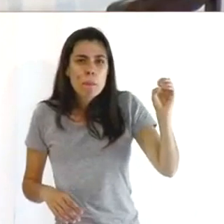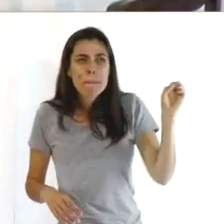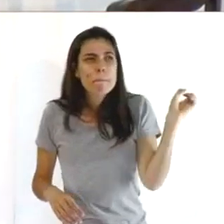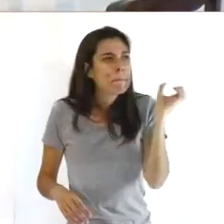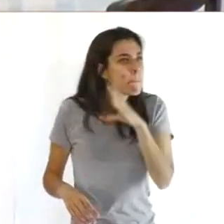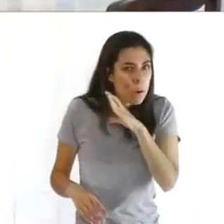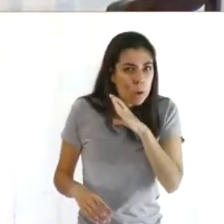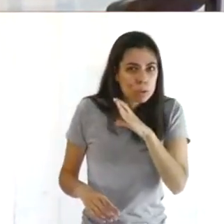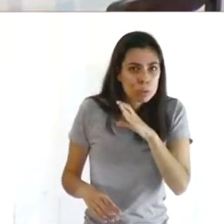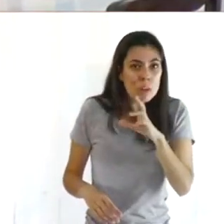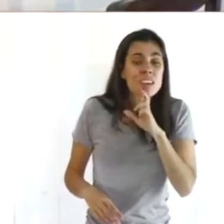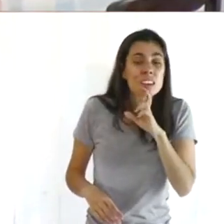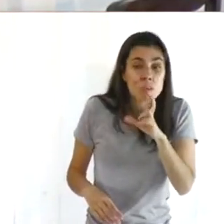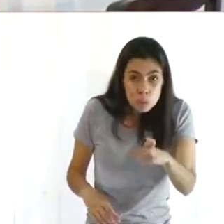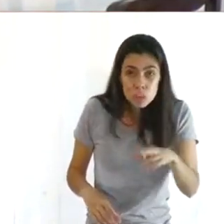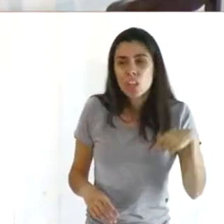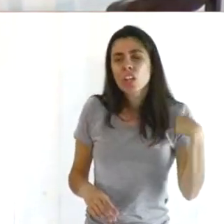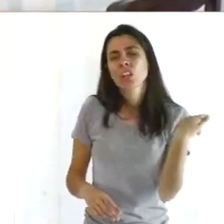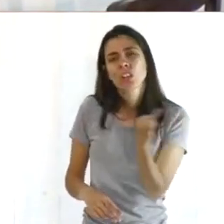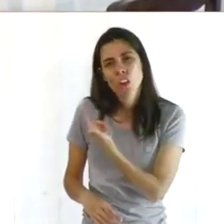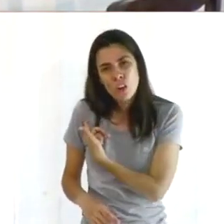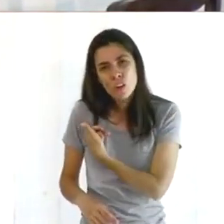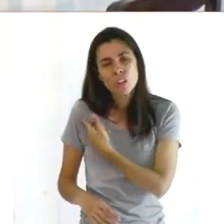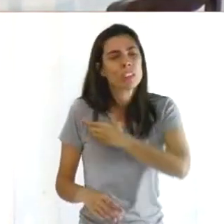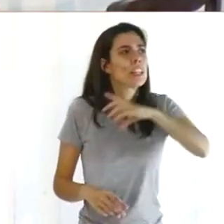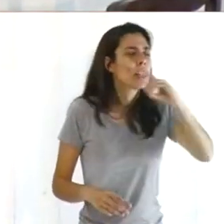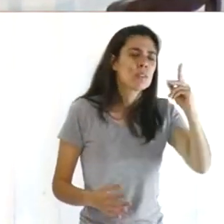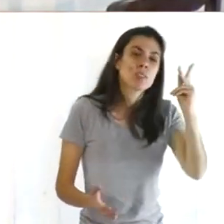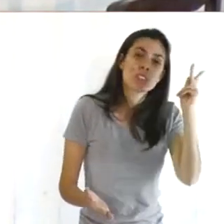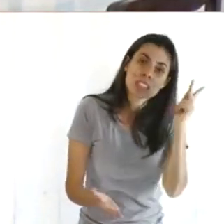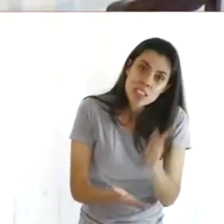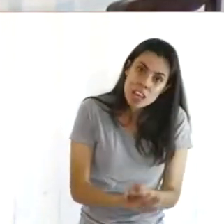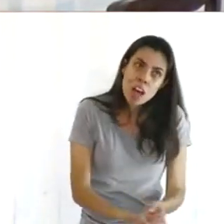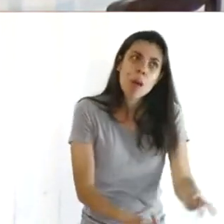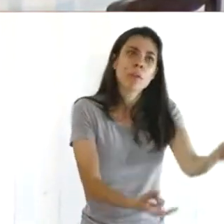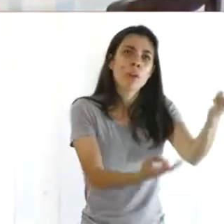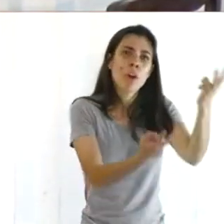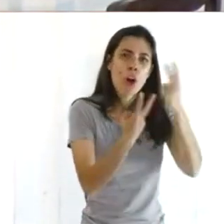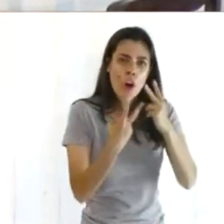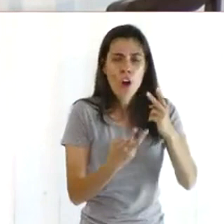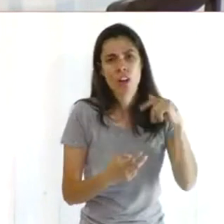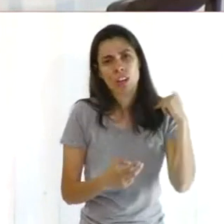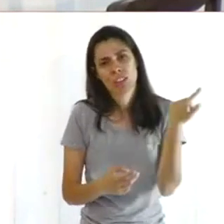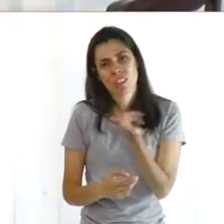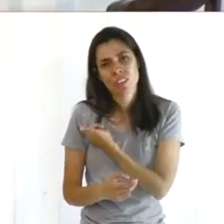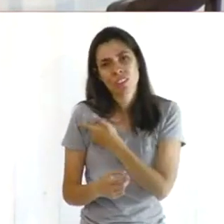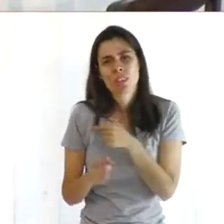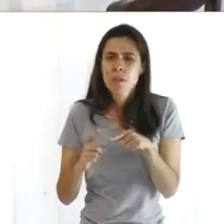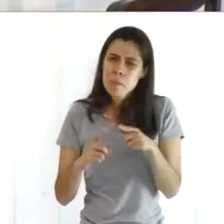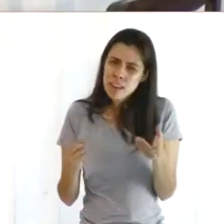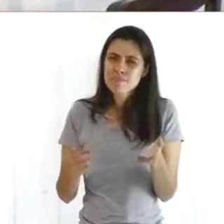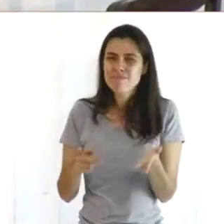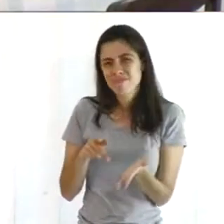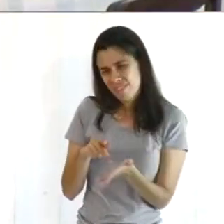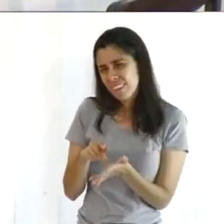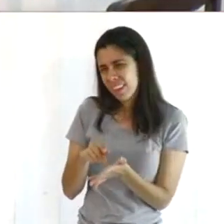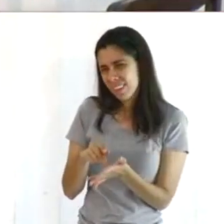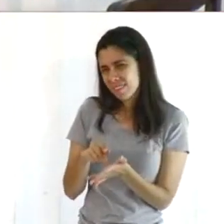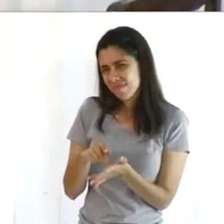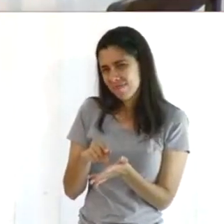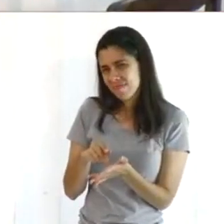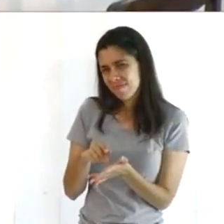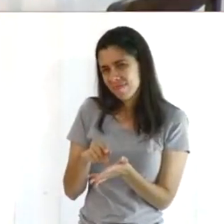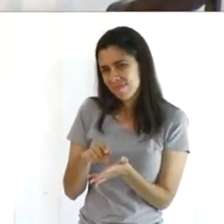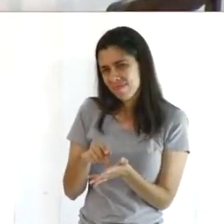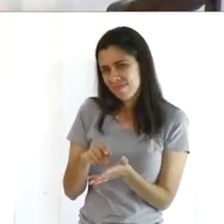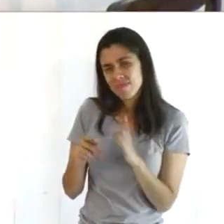com seus ouvidos abertos, os seus olhos atentos a cuidar de nós. Sejamos honestos, tem